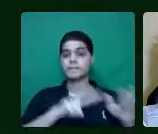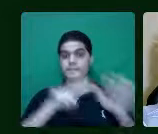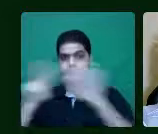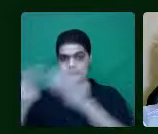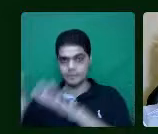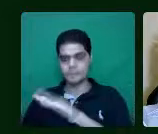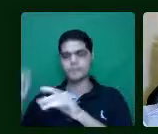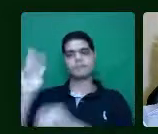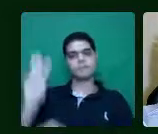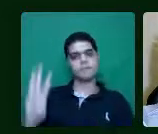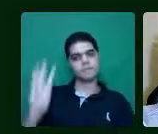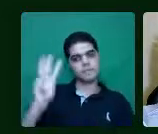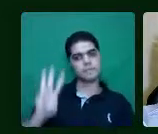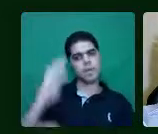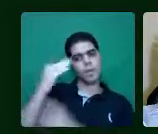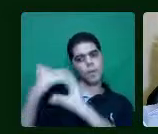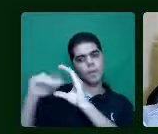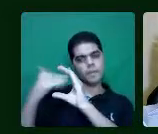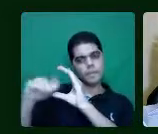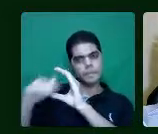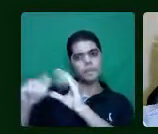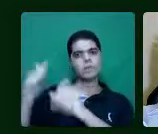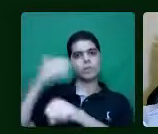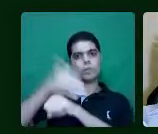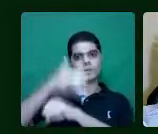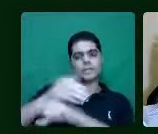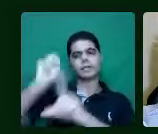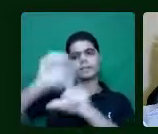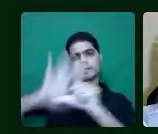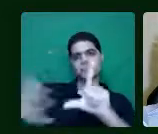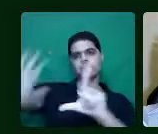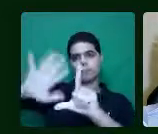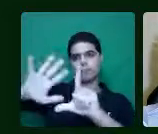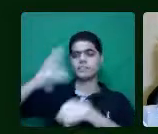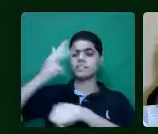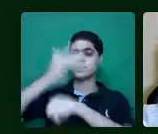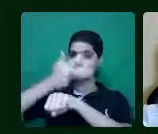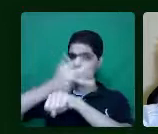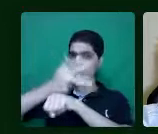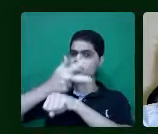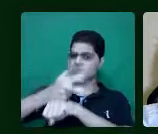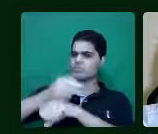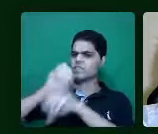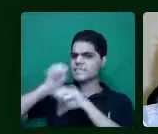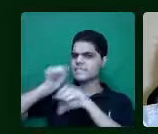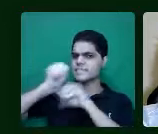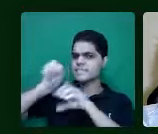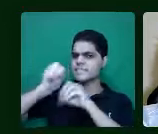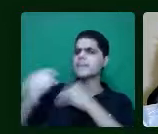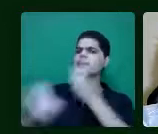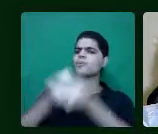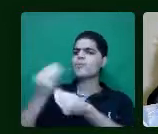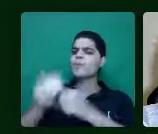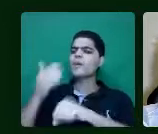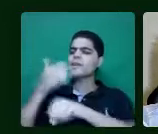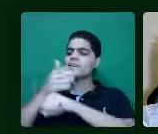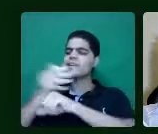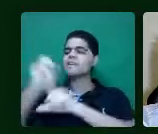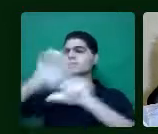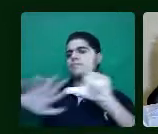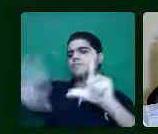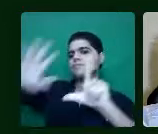tá? Nesse e-mail com acesso à plataforma, a gente tem um vídeo tutorial de 5 minutos que mostra todos os passos da plataforma. Aonde você